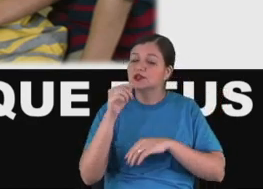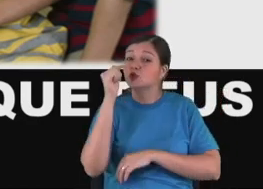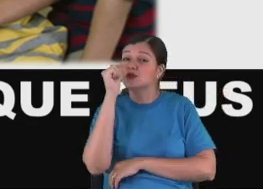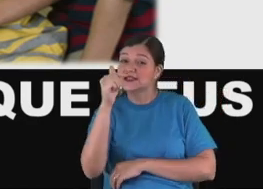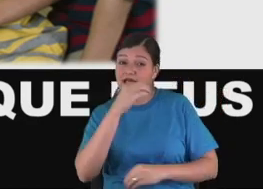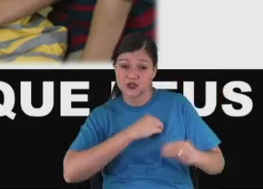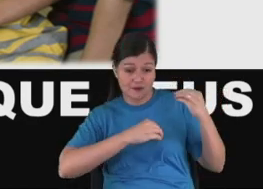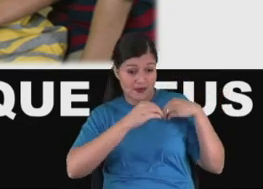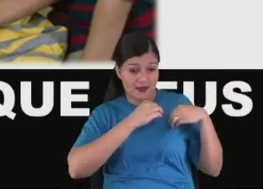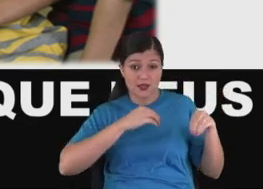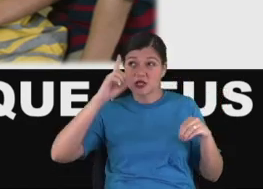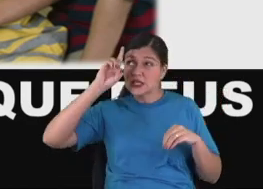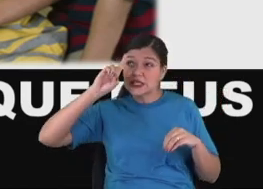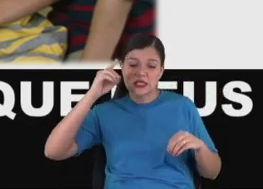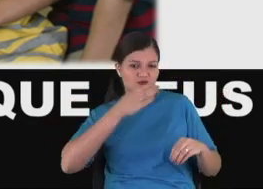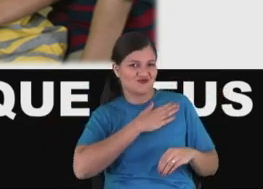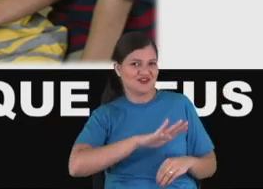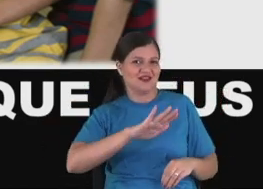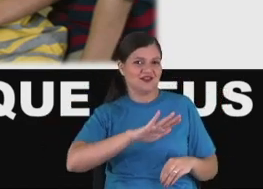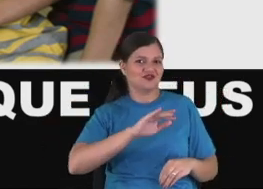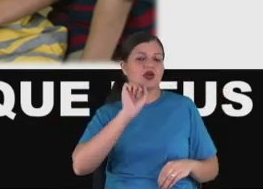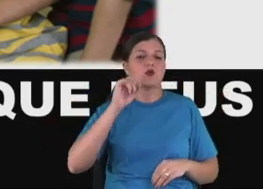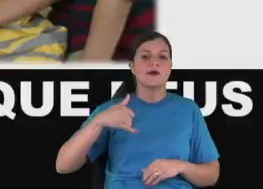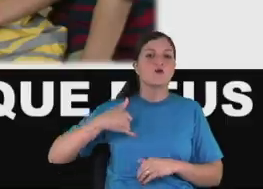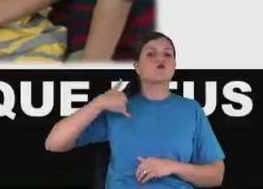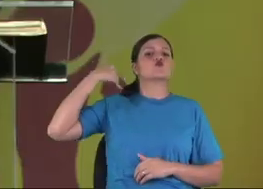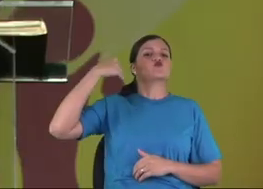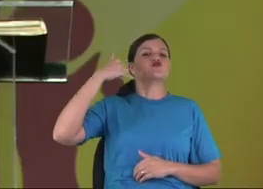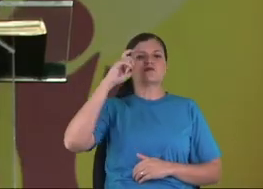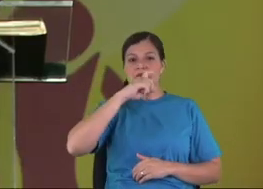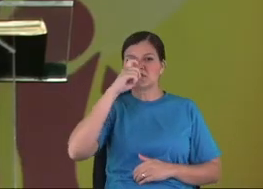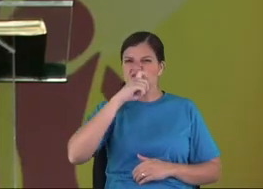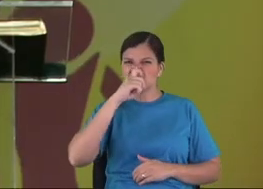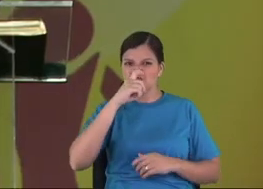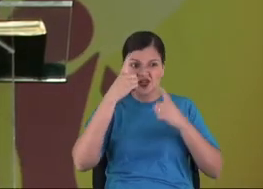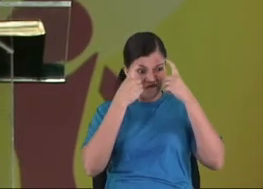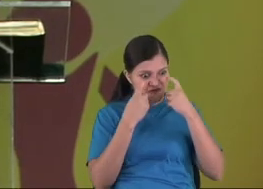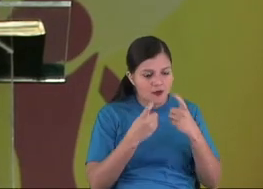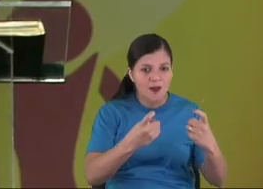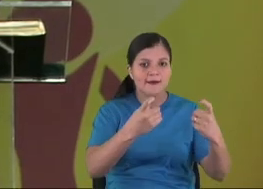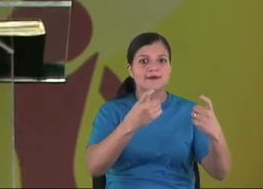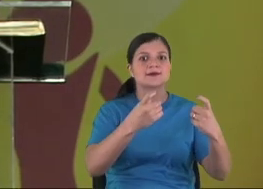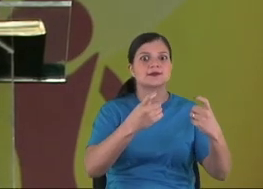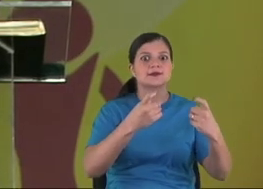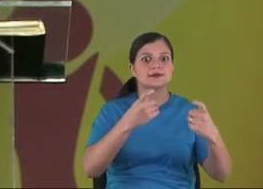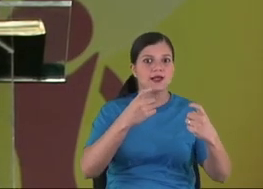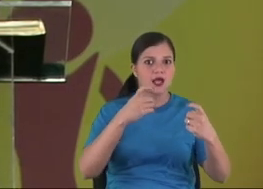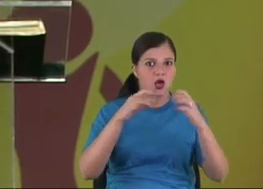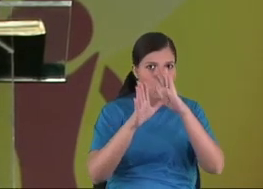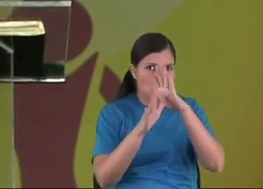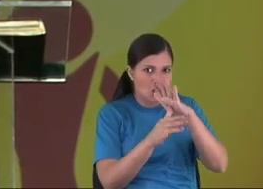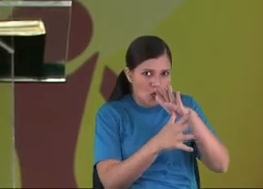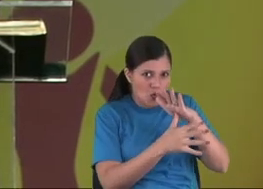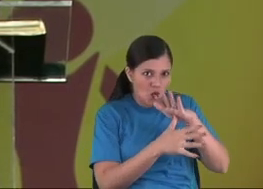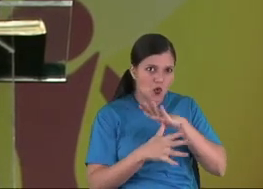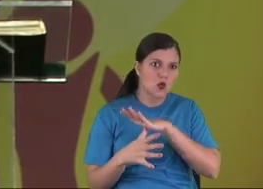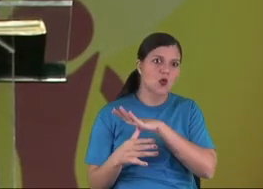que são orgulho, mentira, violência, corrupção.